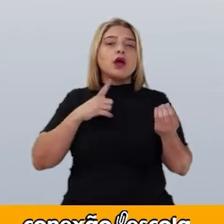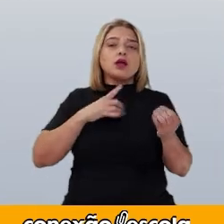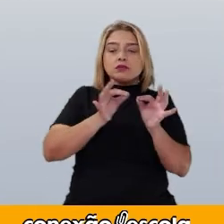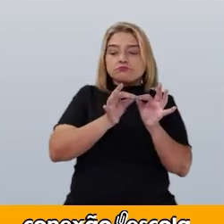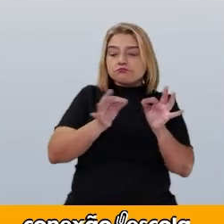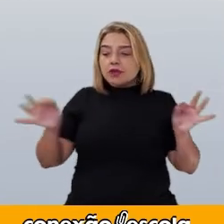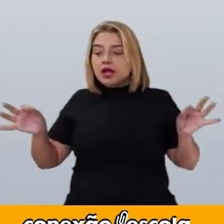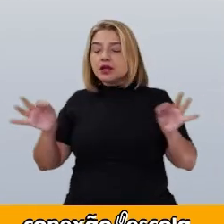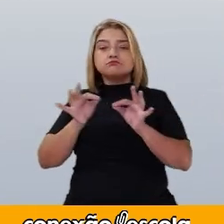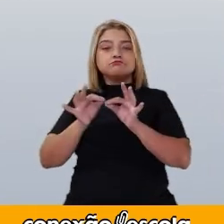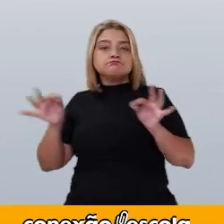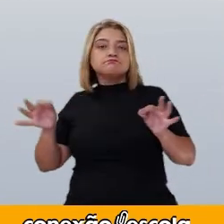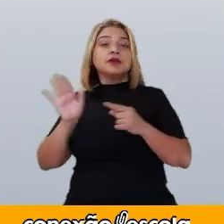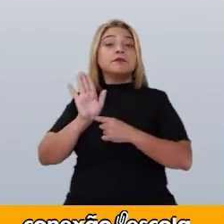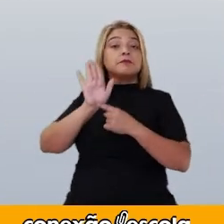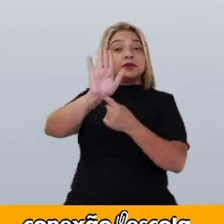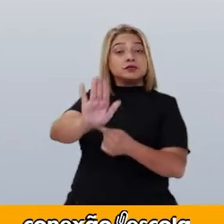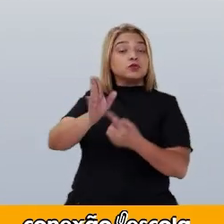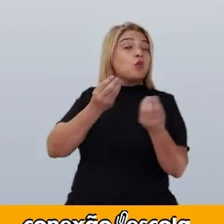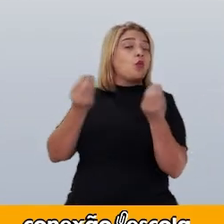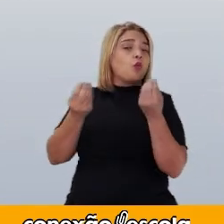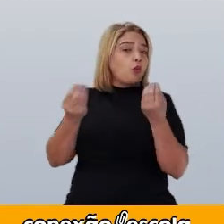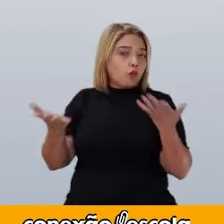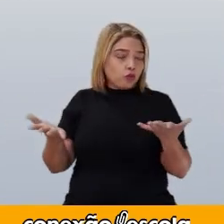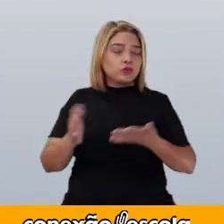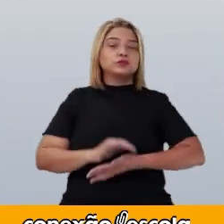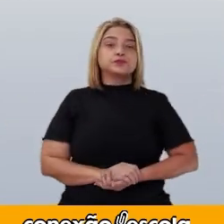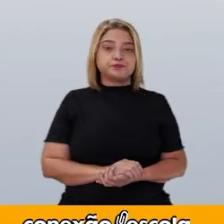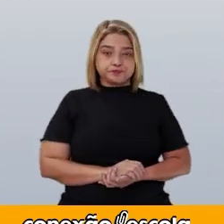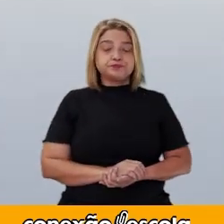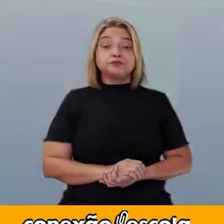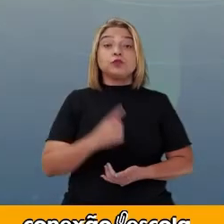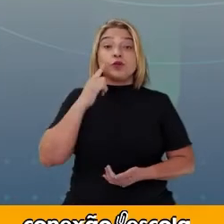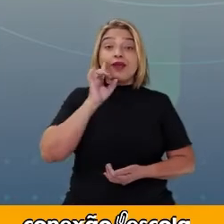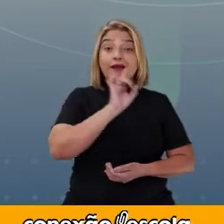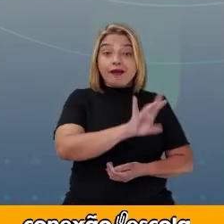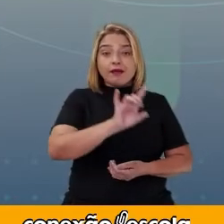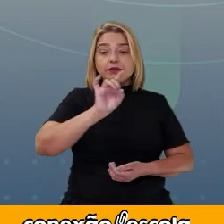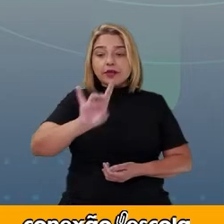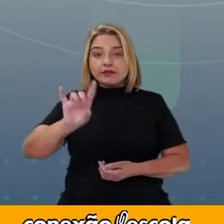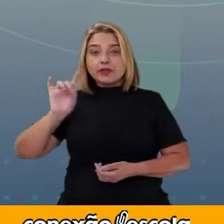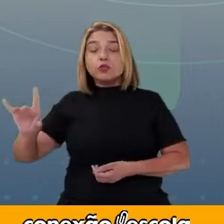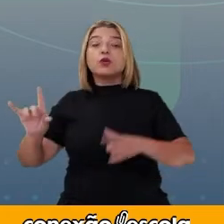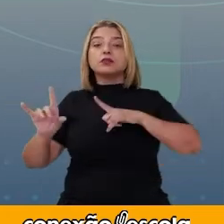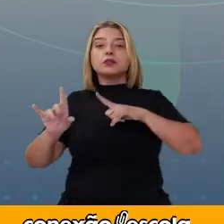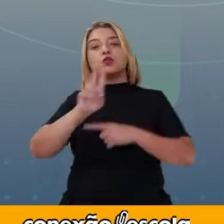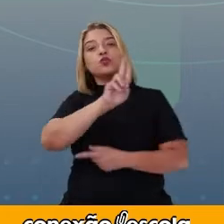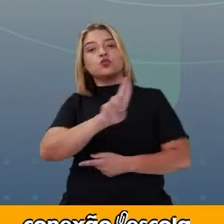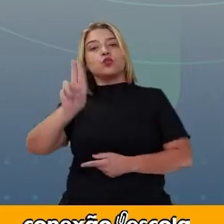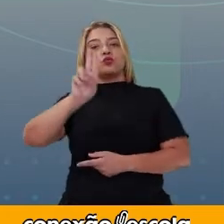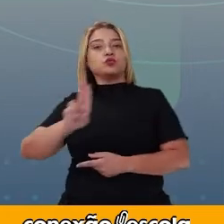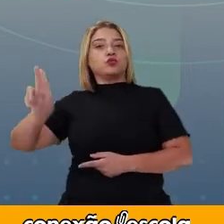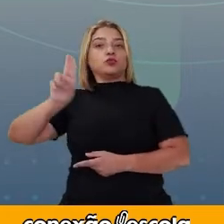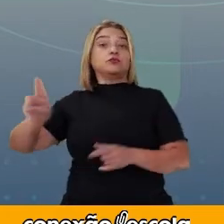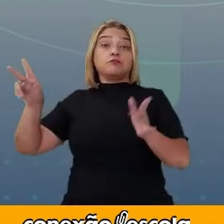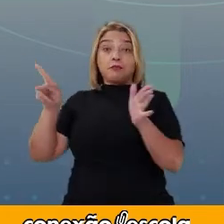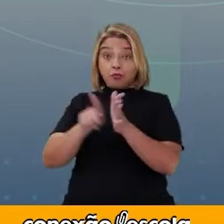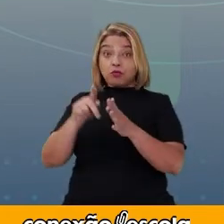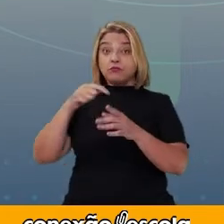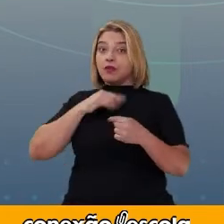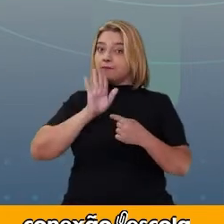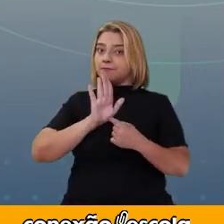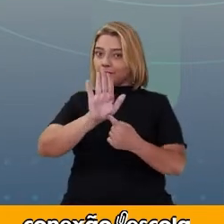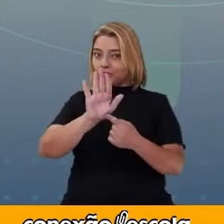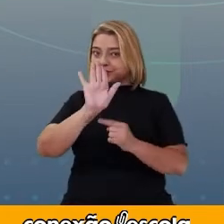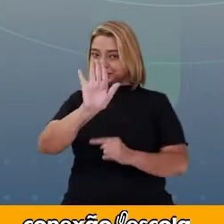ângulos representam. Combinado? Cada um possui um nome específico e eu vou te